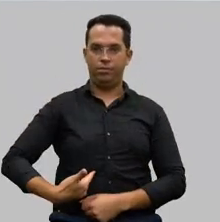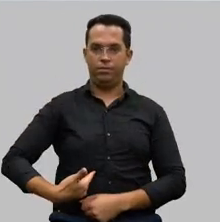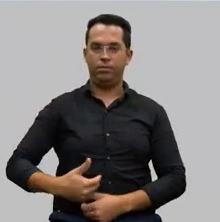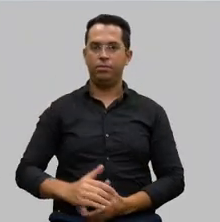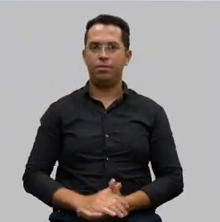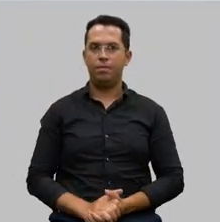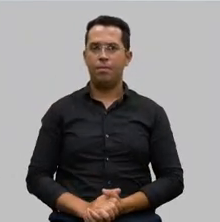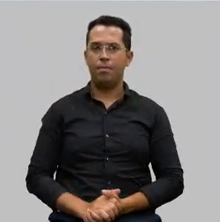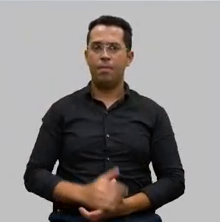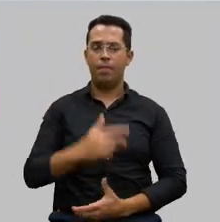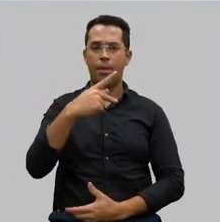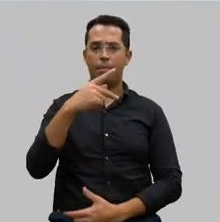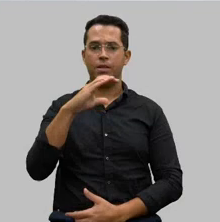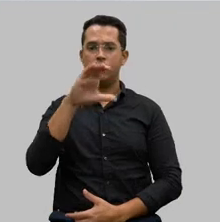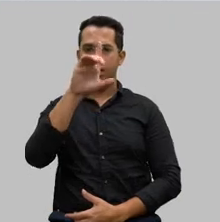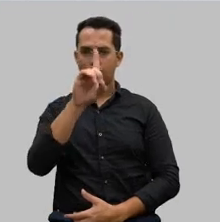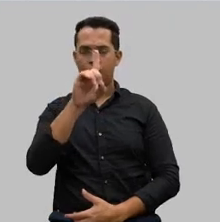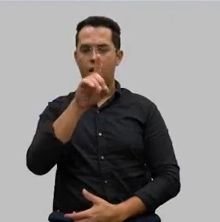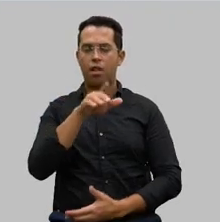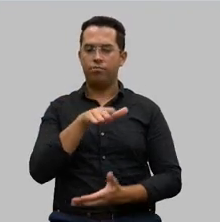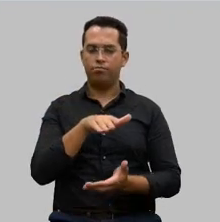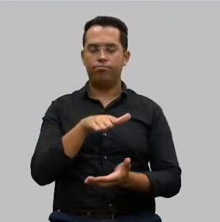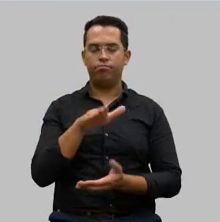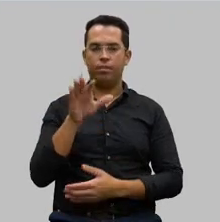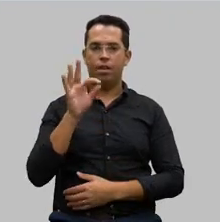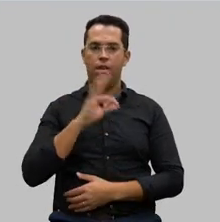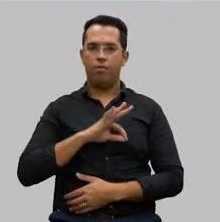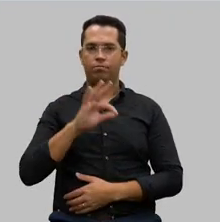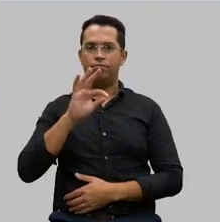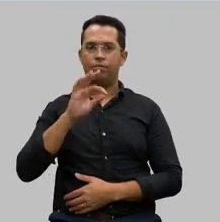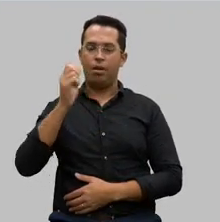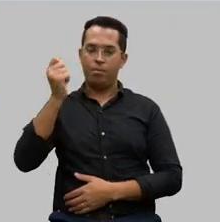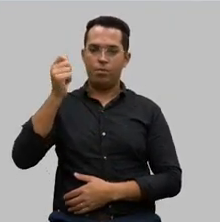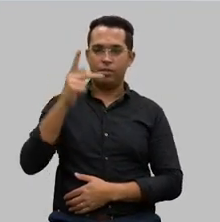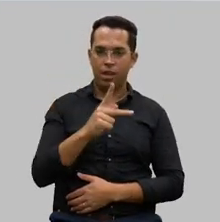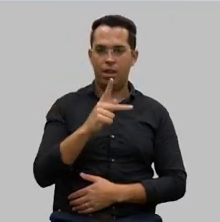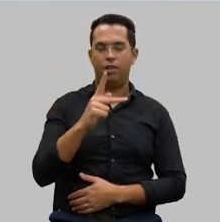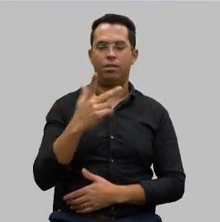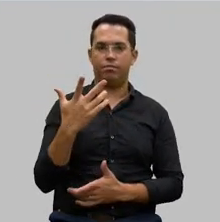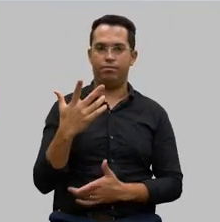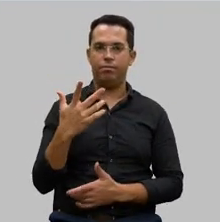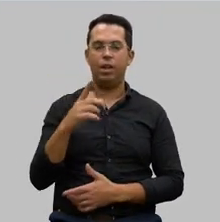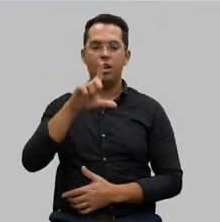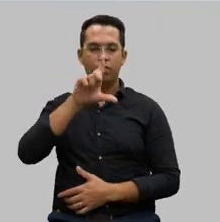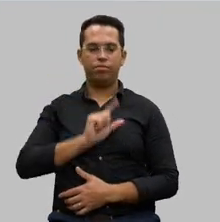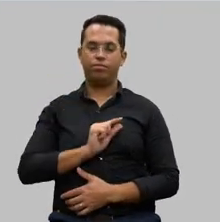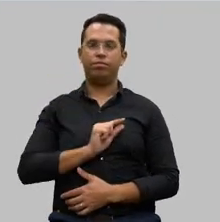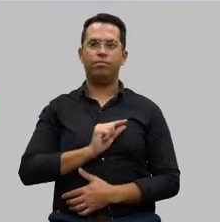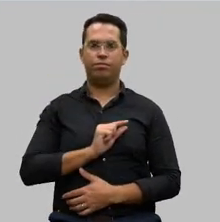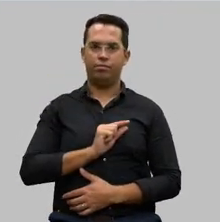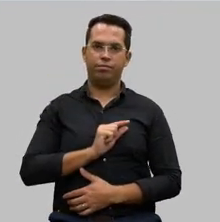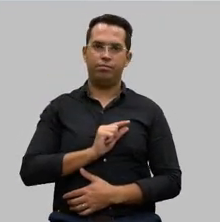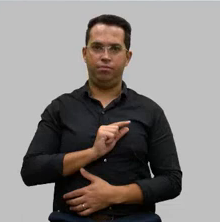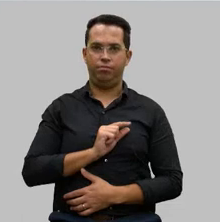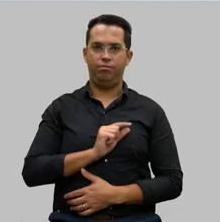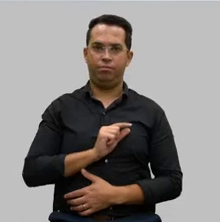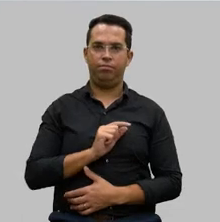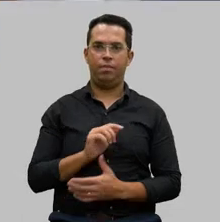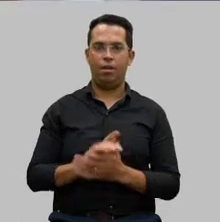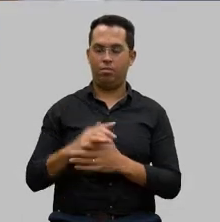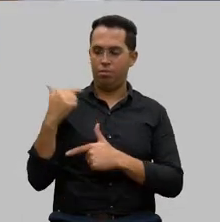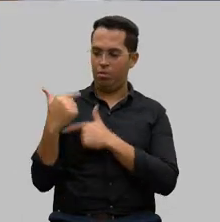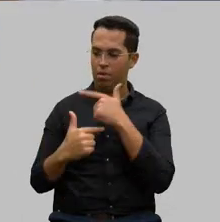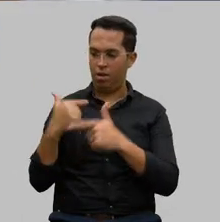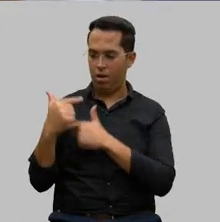deficiência aposenta e o salário del também cai né já tem uma uma vida de custo